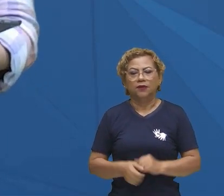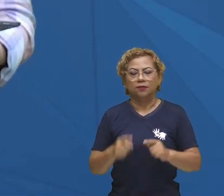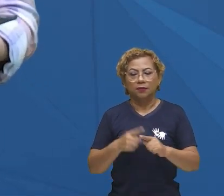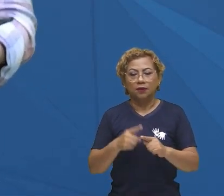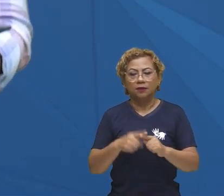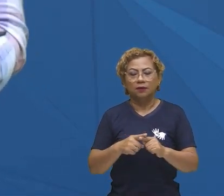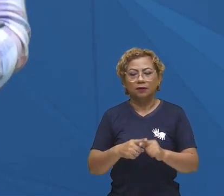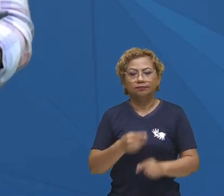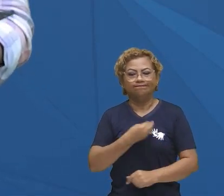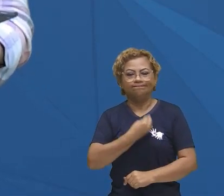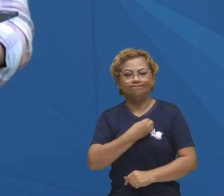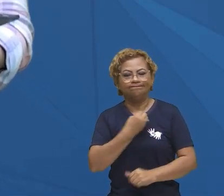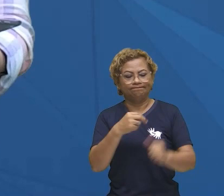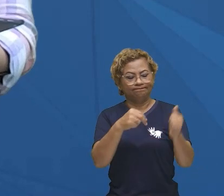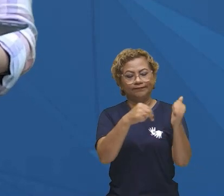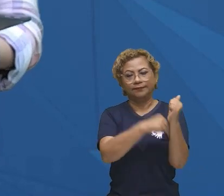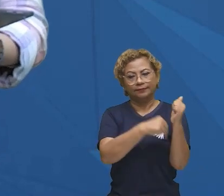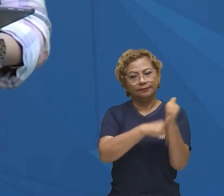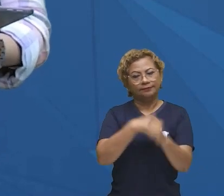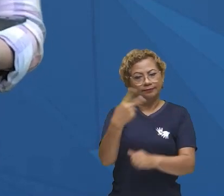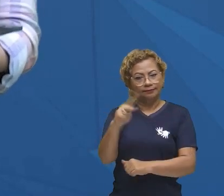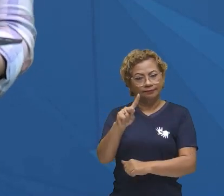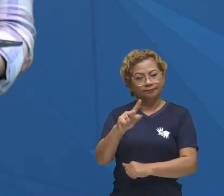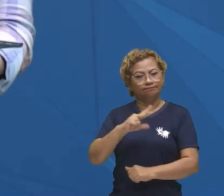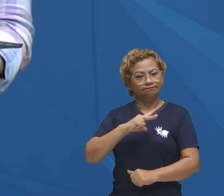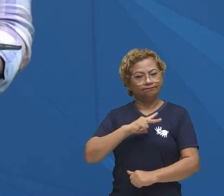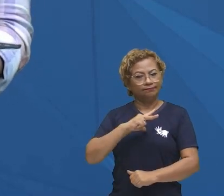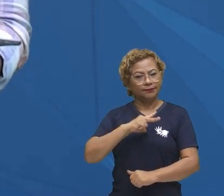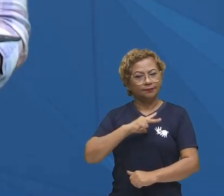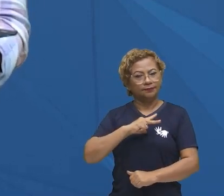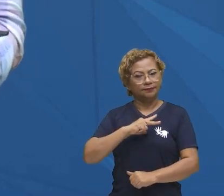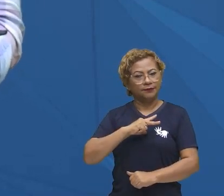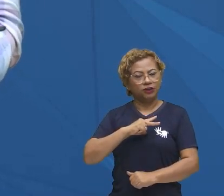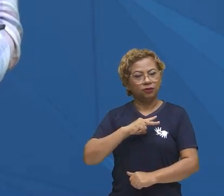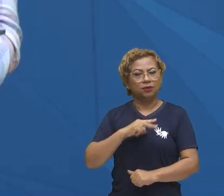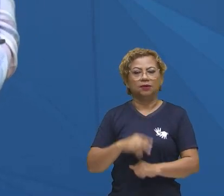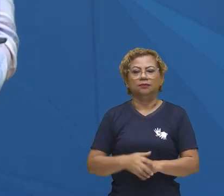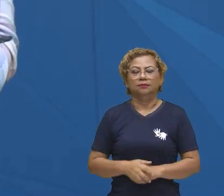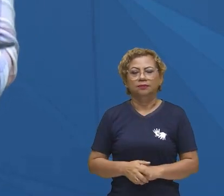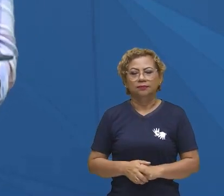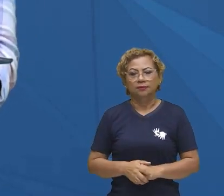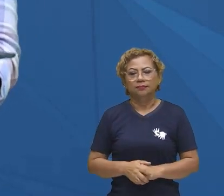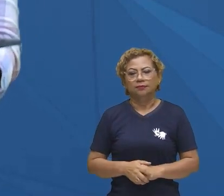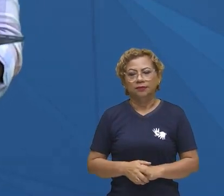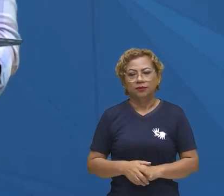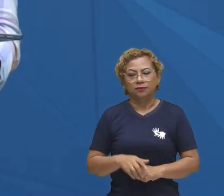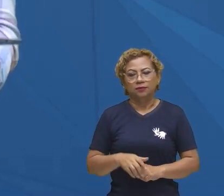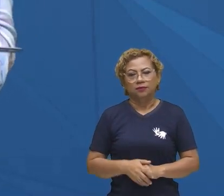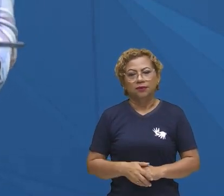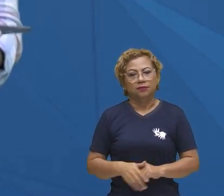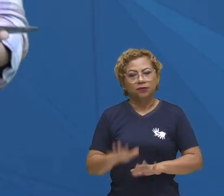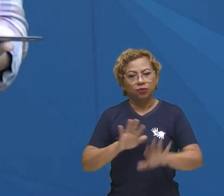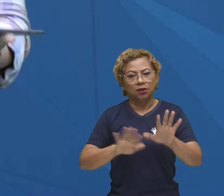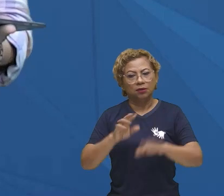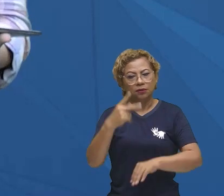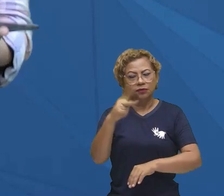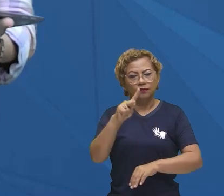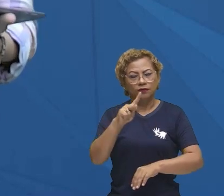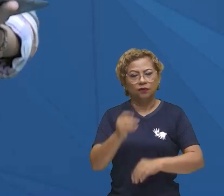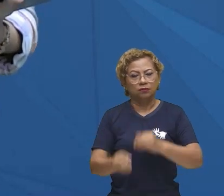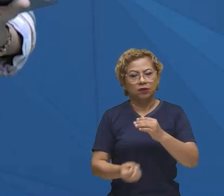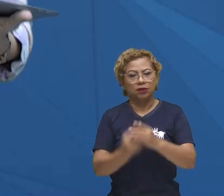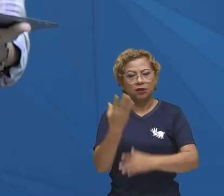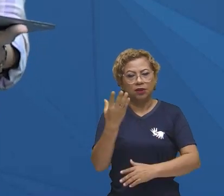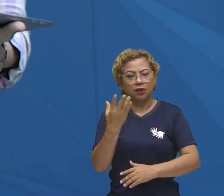entrada, né, uma barreira de segurança. Então, quanto mais difícil ela for, melhor. Agora, claro que a gente também não